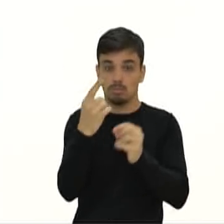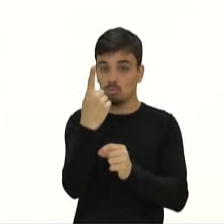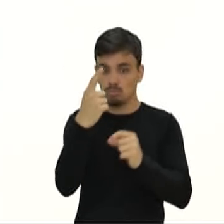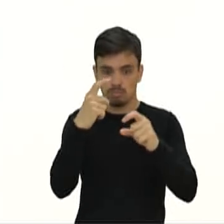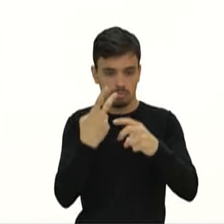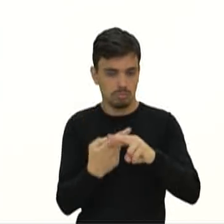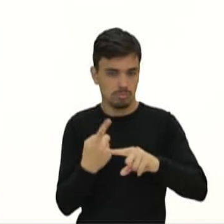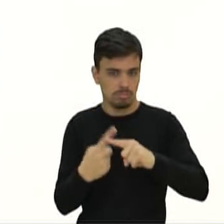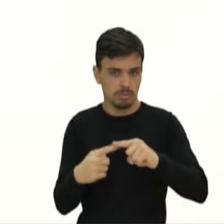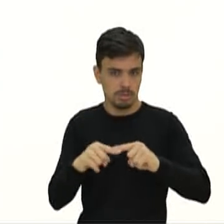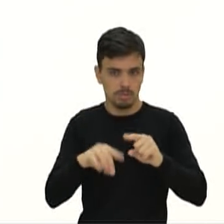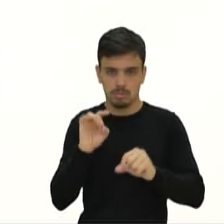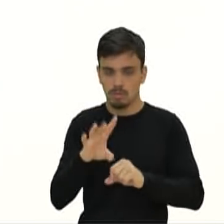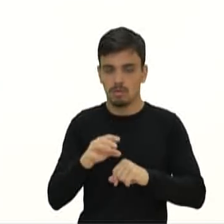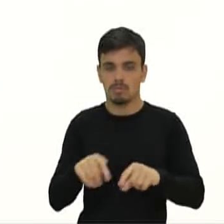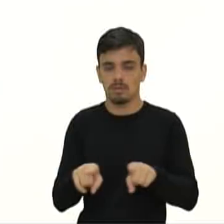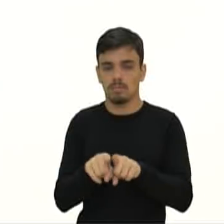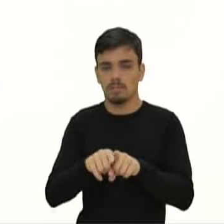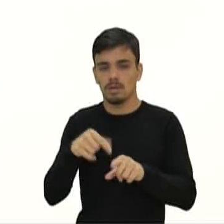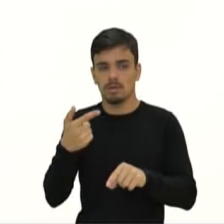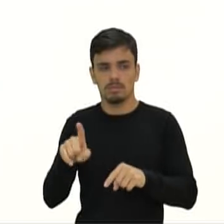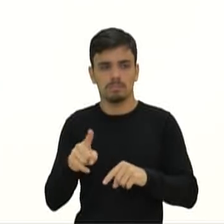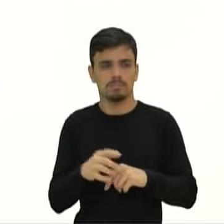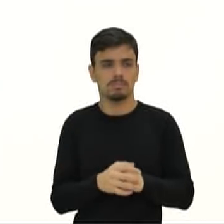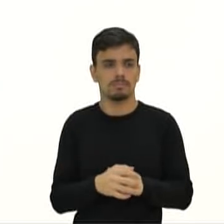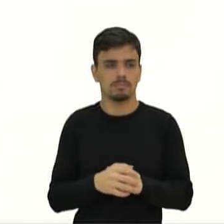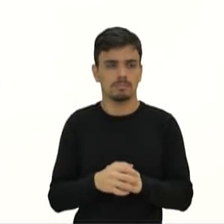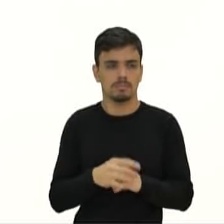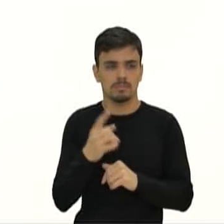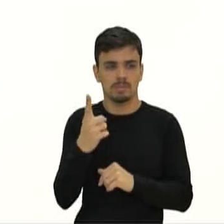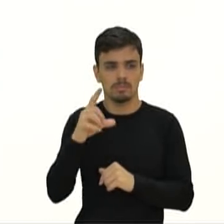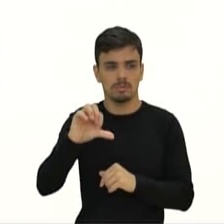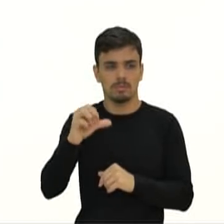1930, o oftalmologista japonês Dr.